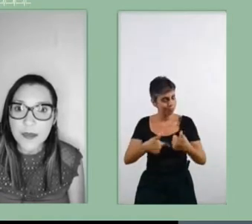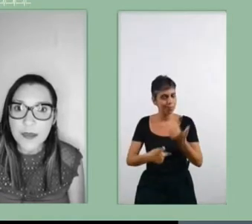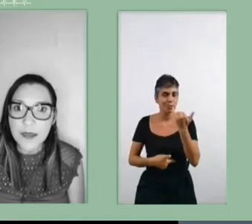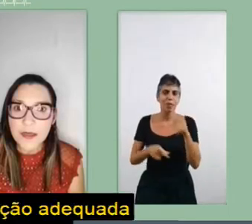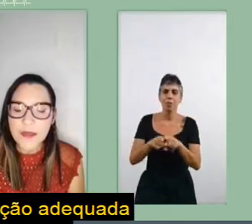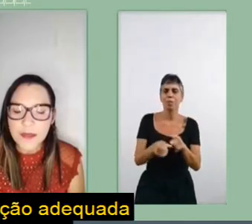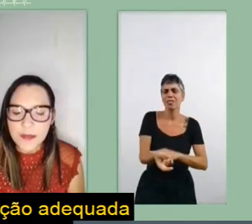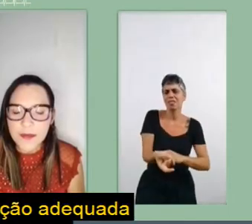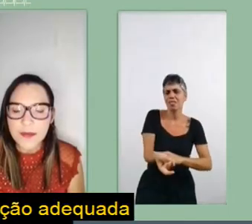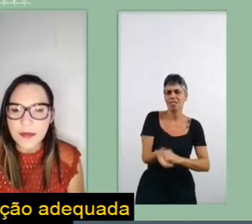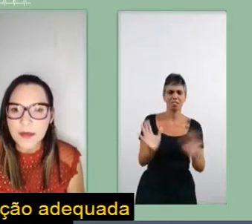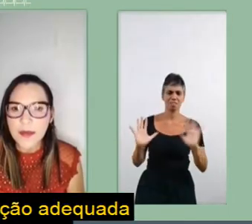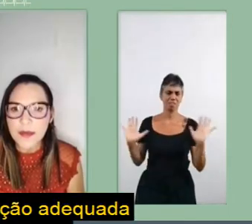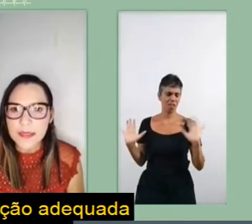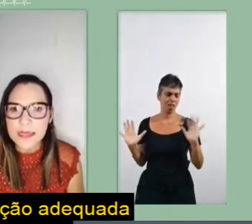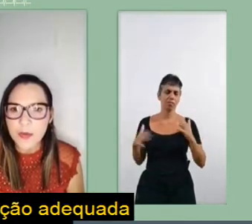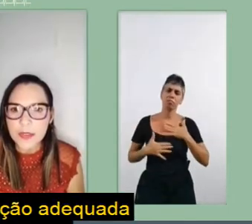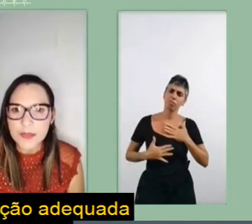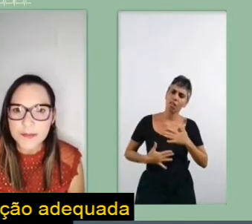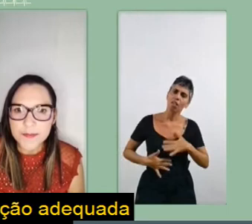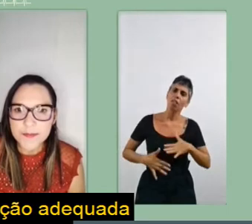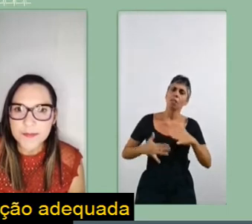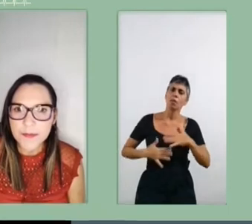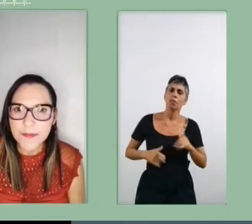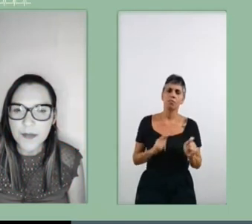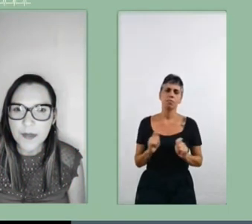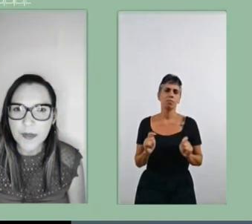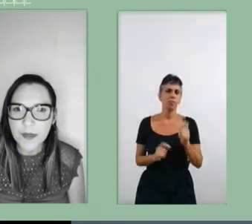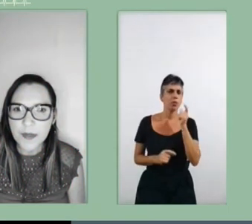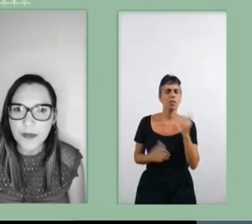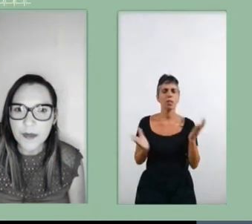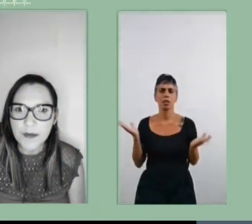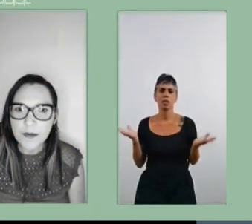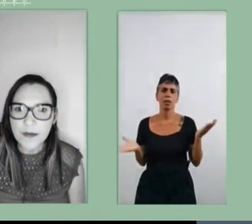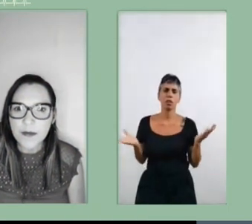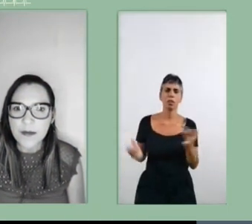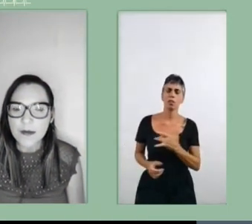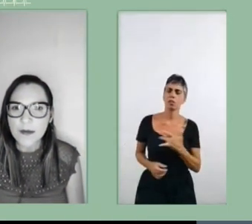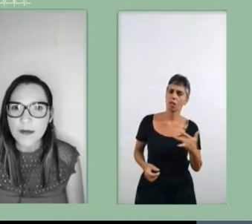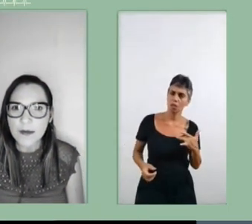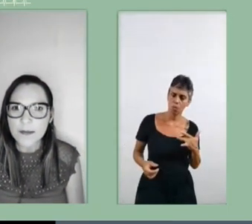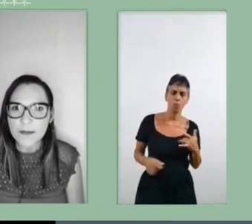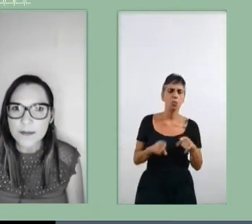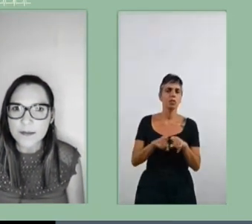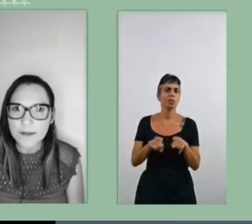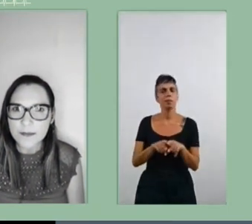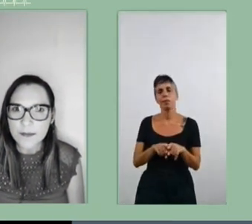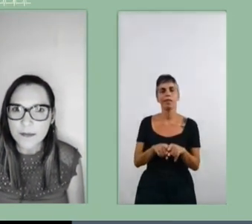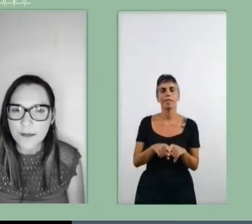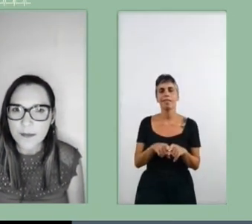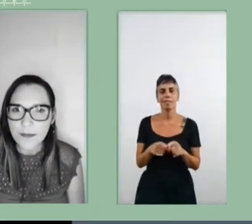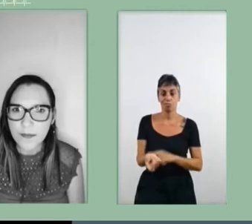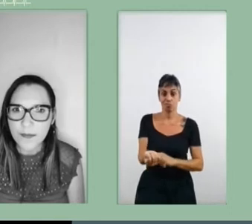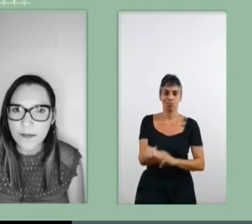gente ter uma regulação adequada, uma saúde, que tu não fique passando momentos de estresse